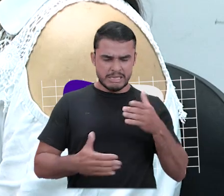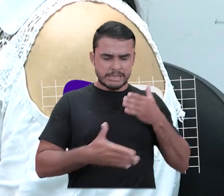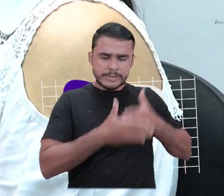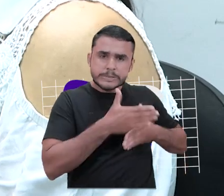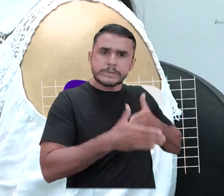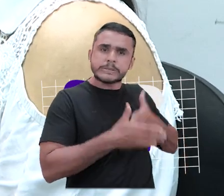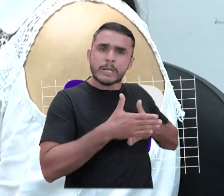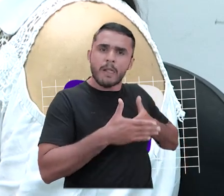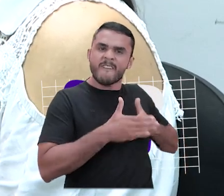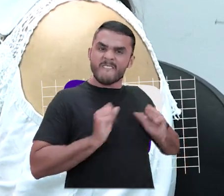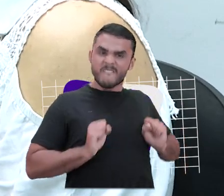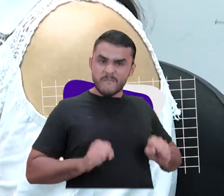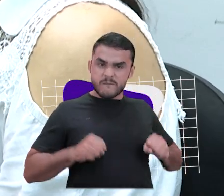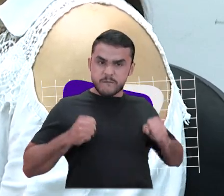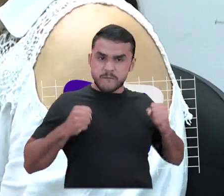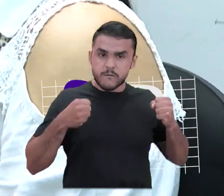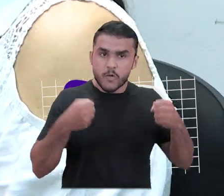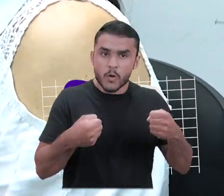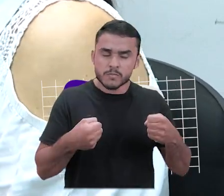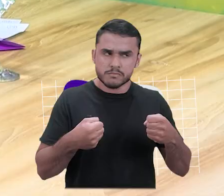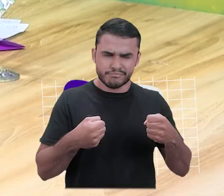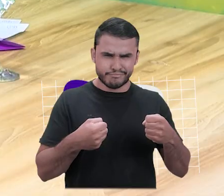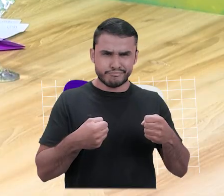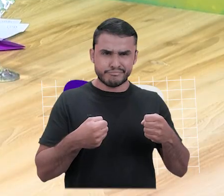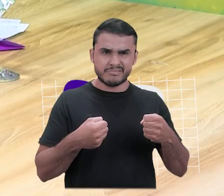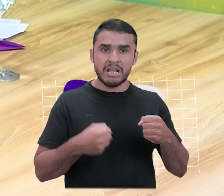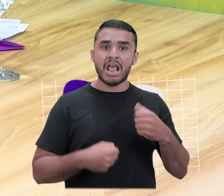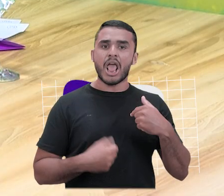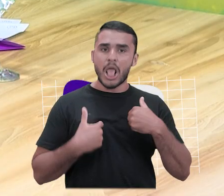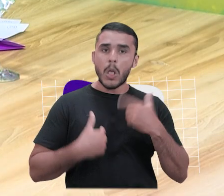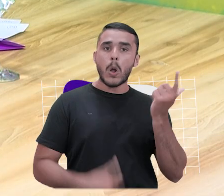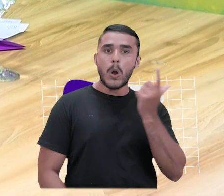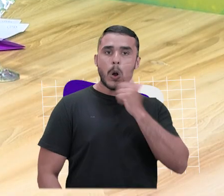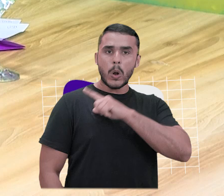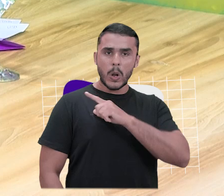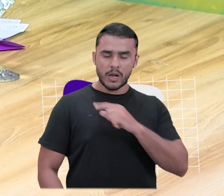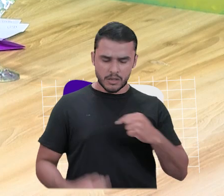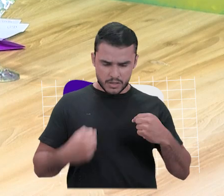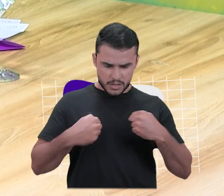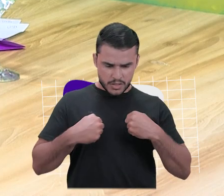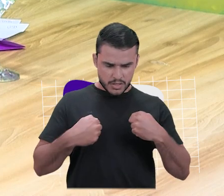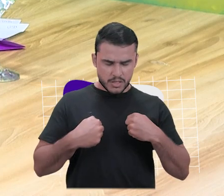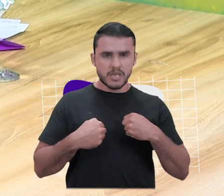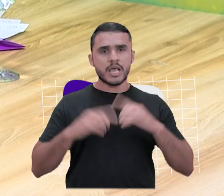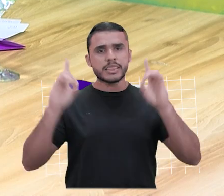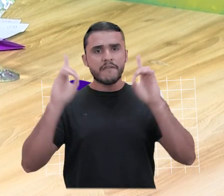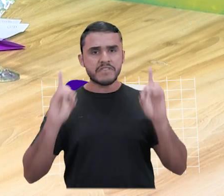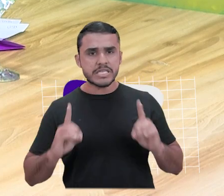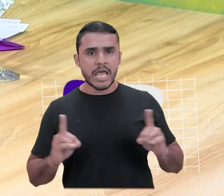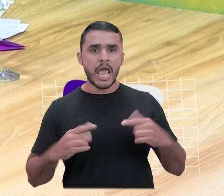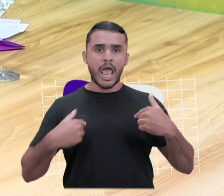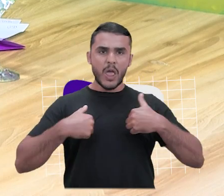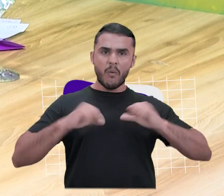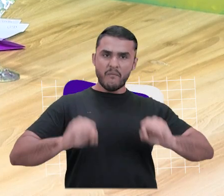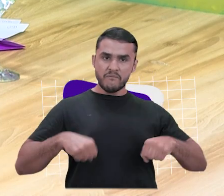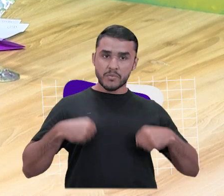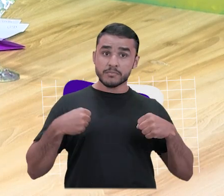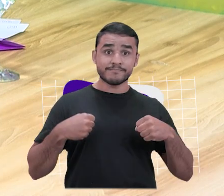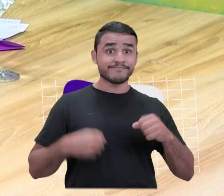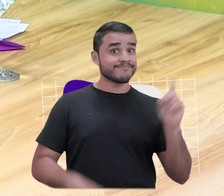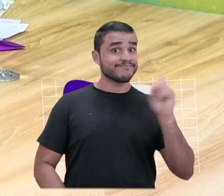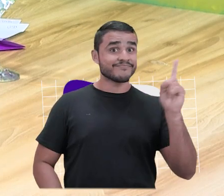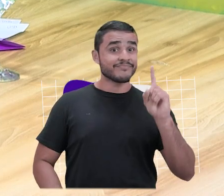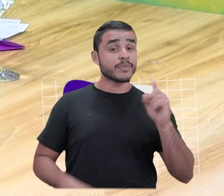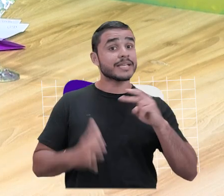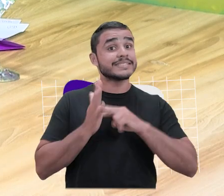ideia que é estabelecida de fora, de você vai superar uma barra que eu estabeleci. E o inspirar não, o inspirar vem de